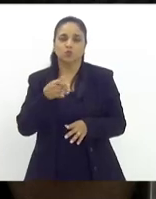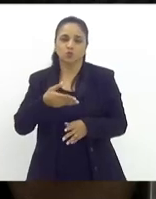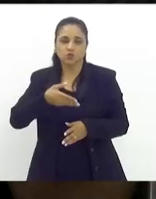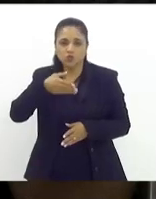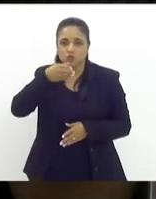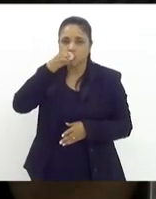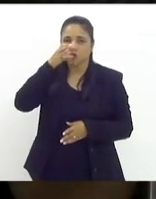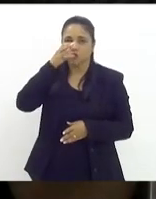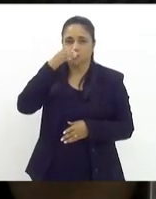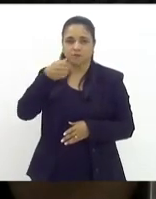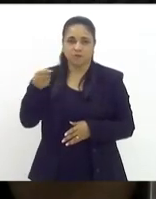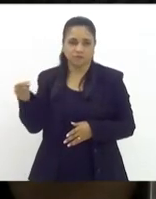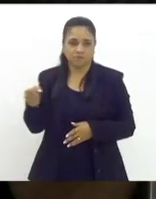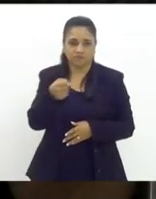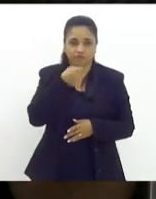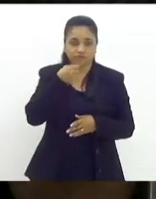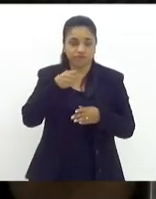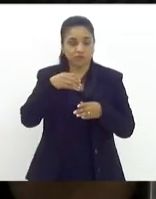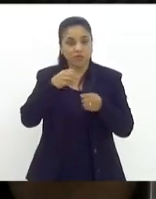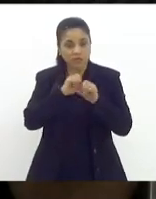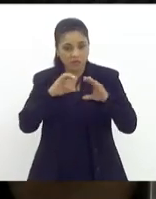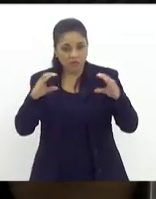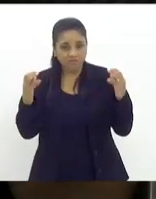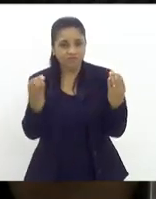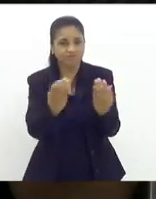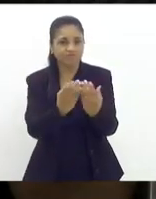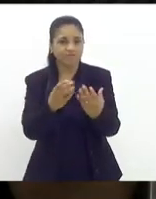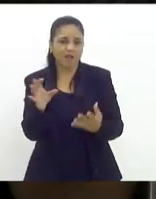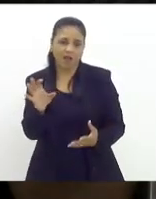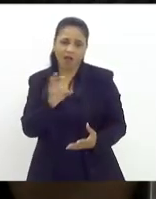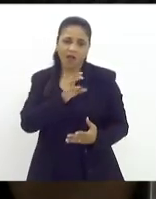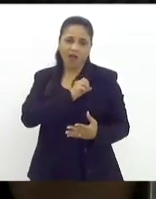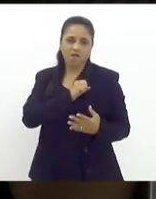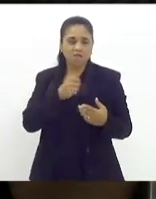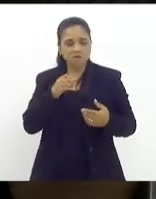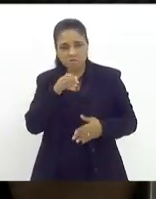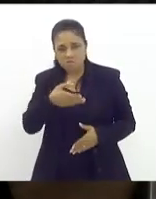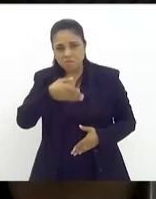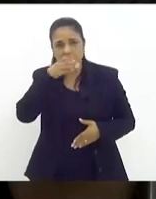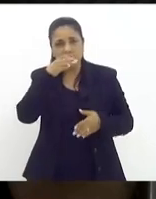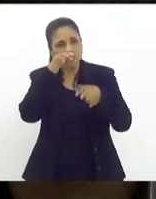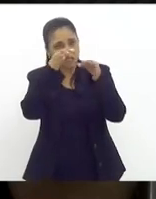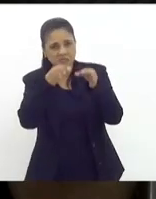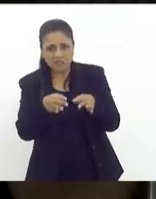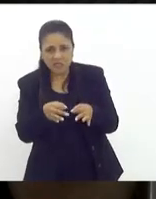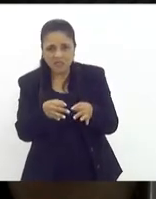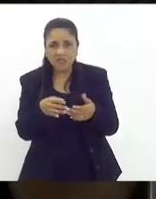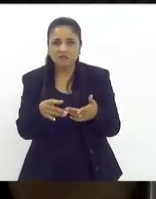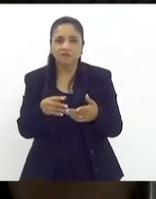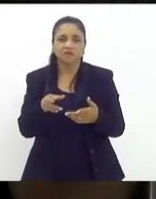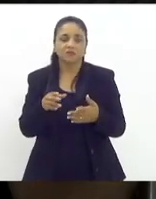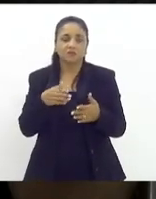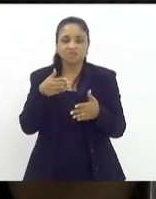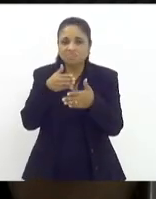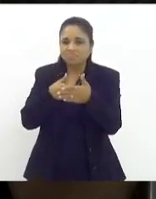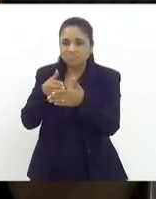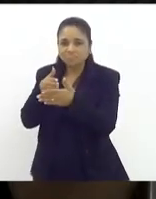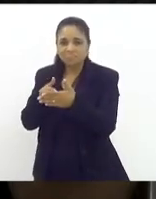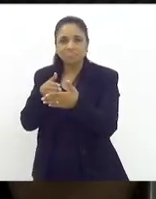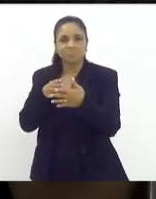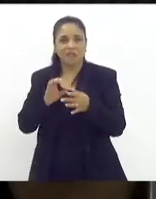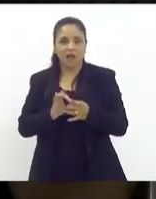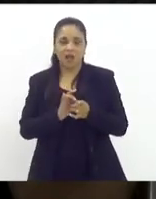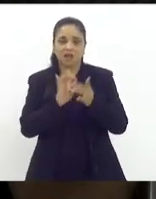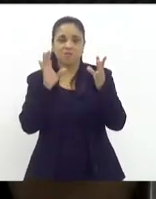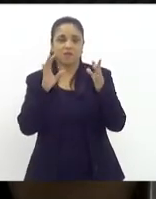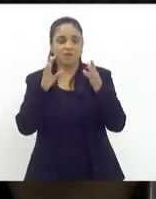em campo de futebol, se paixão e bebida dava certo, e essa coisa de restringir a liberdade